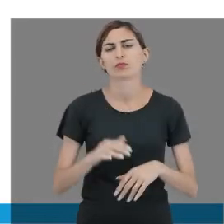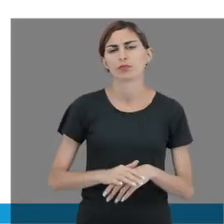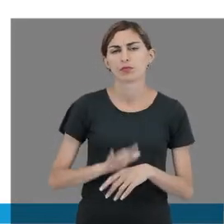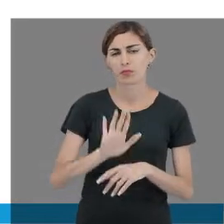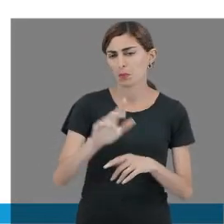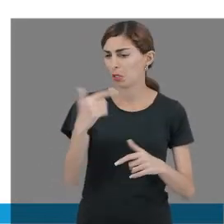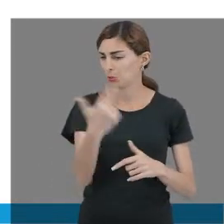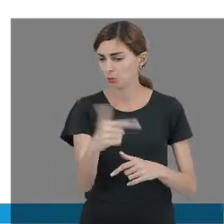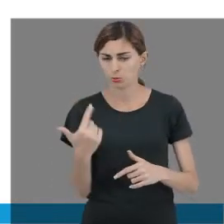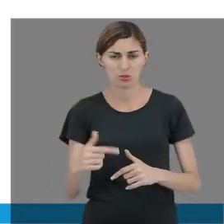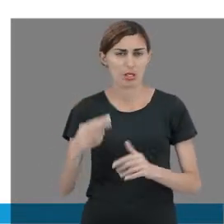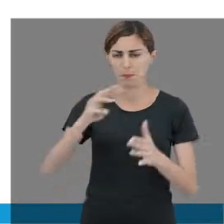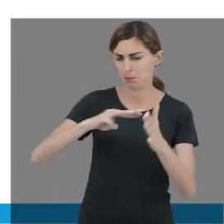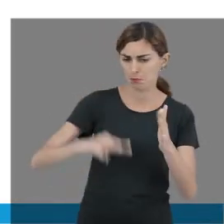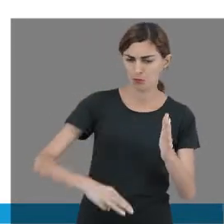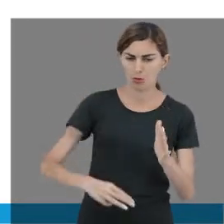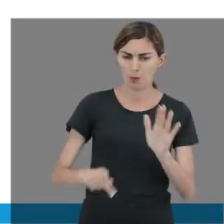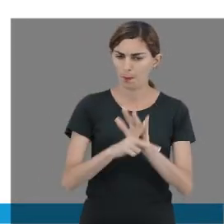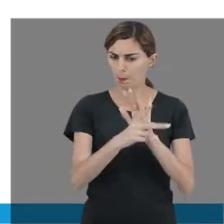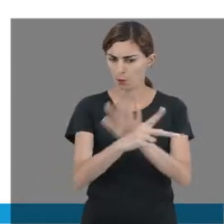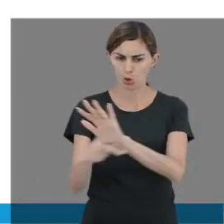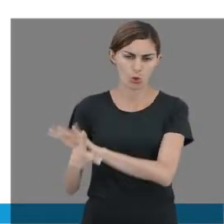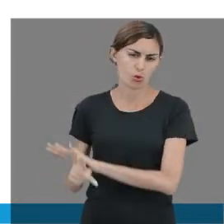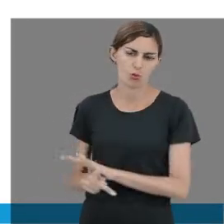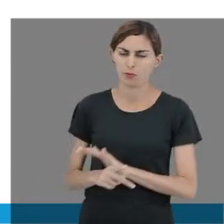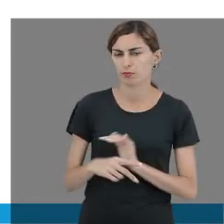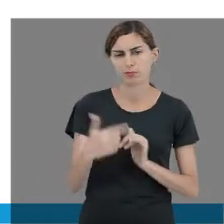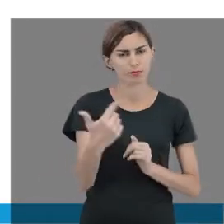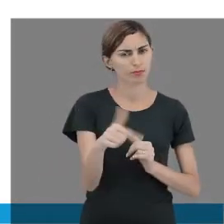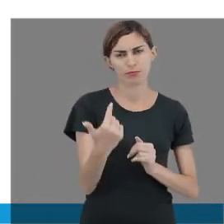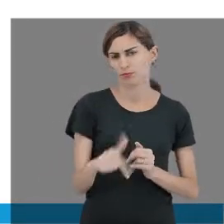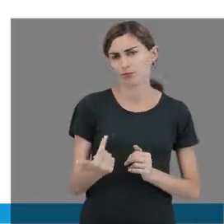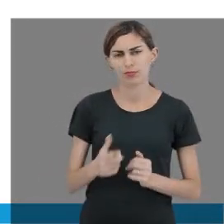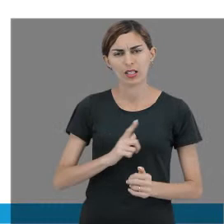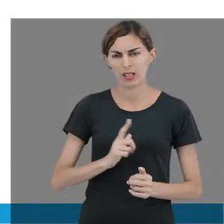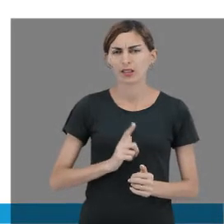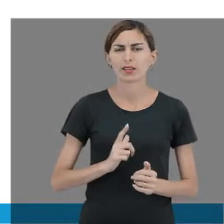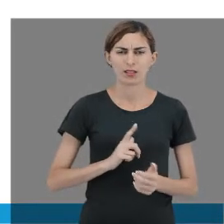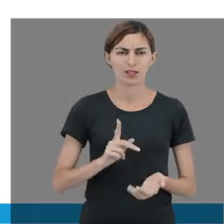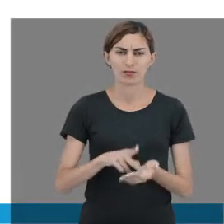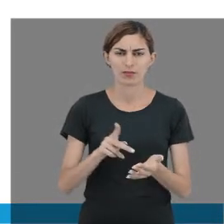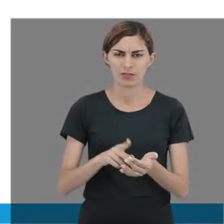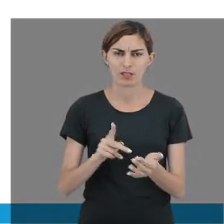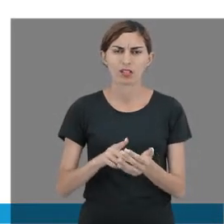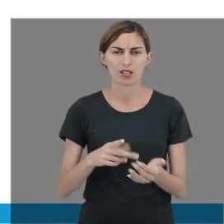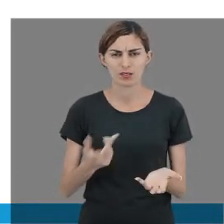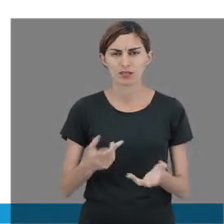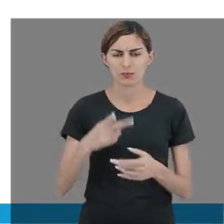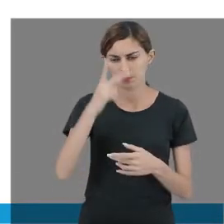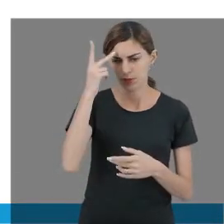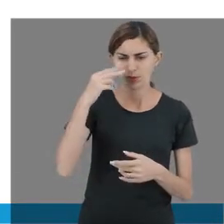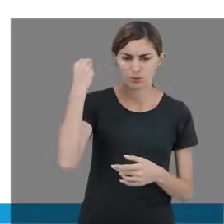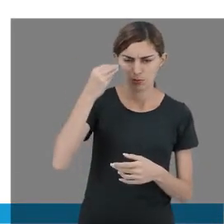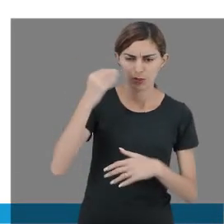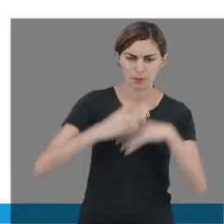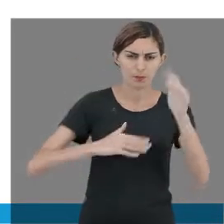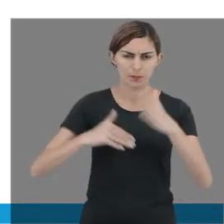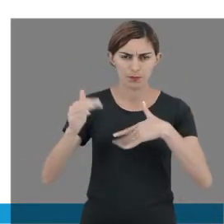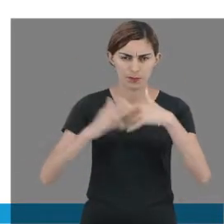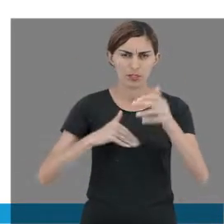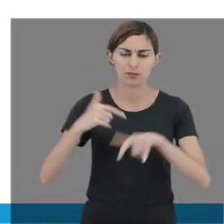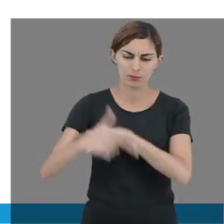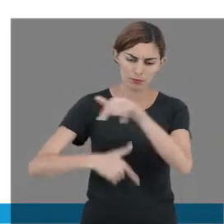existe método específico, não existe aparelho específico. A gente tem realmente que ter terapeutas experientes que tenham prática em